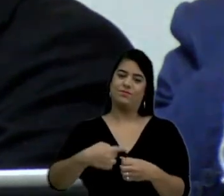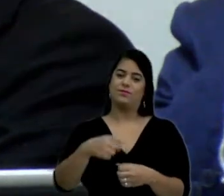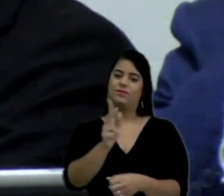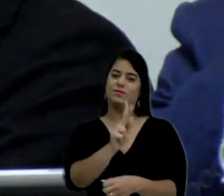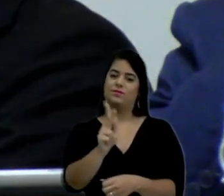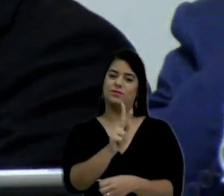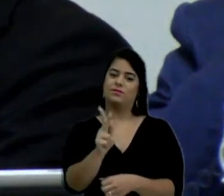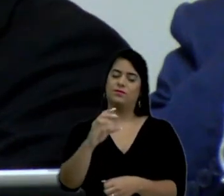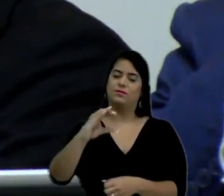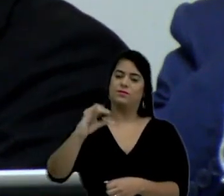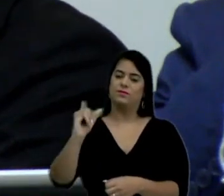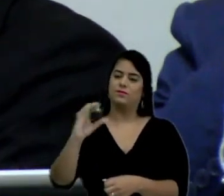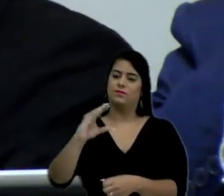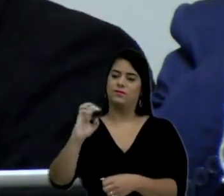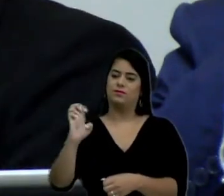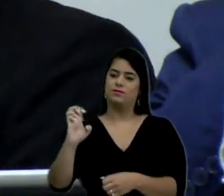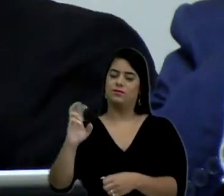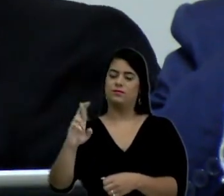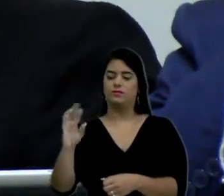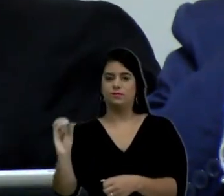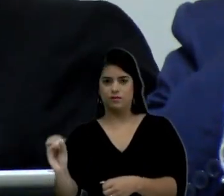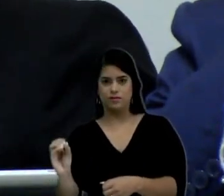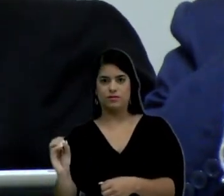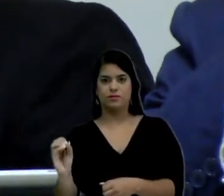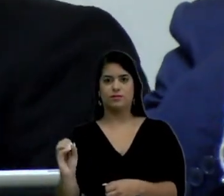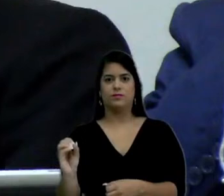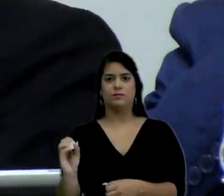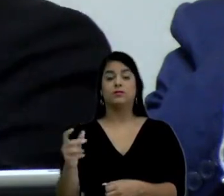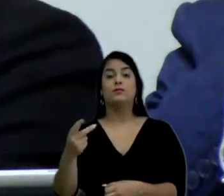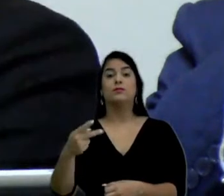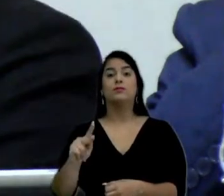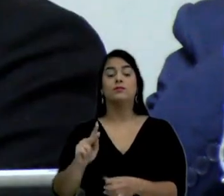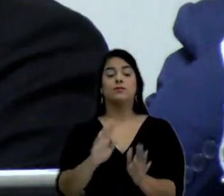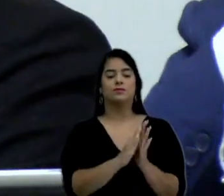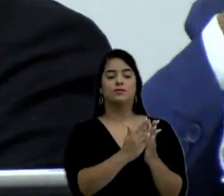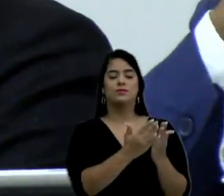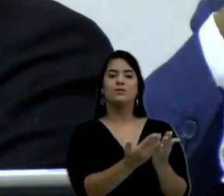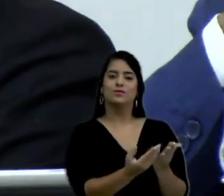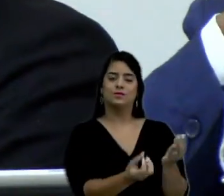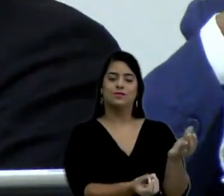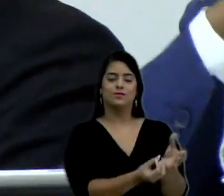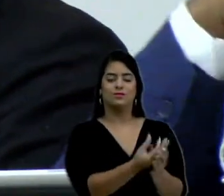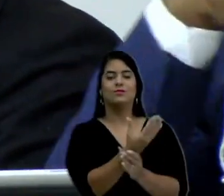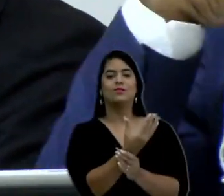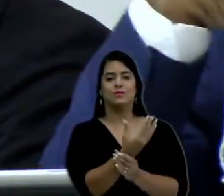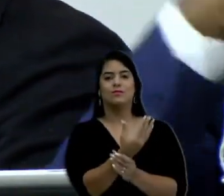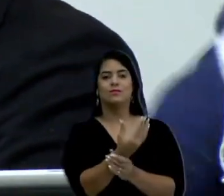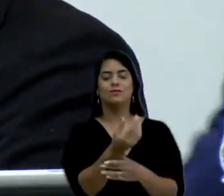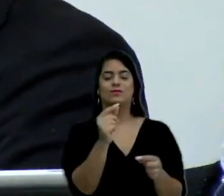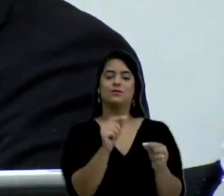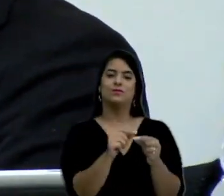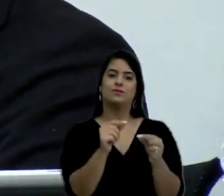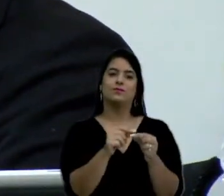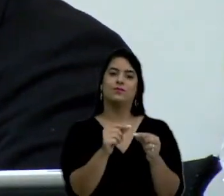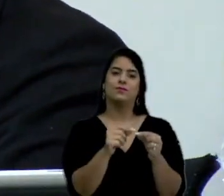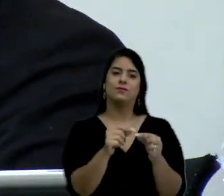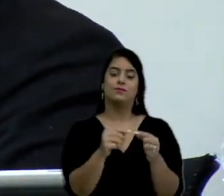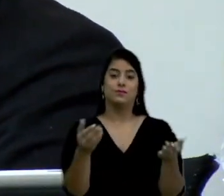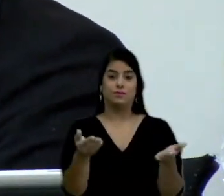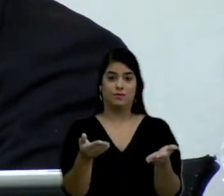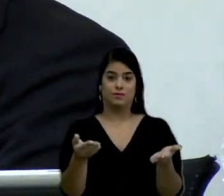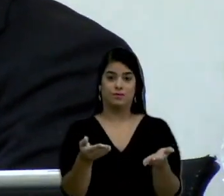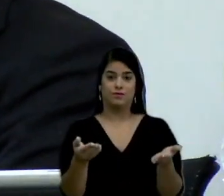Cícero rumão da Silva Santos pelo seu livro também feito agora seu